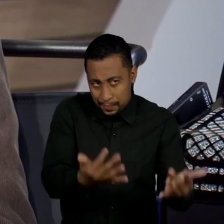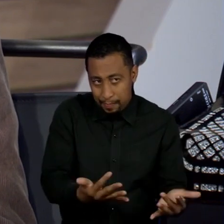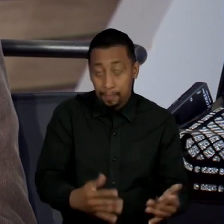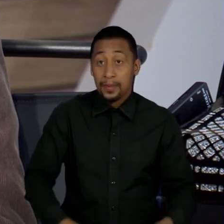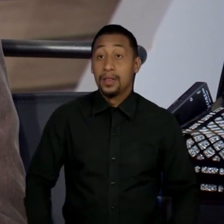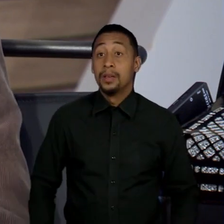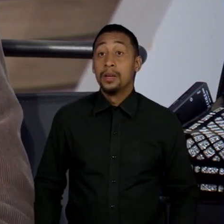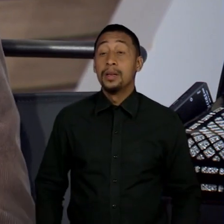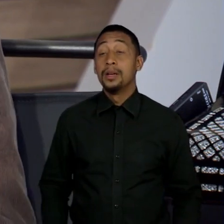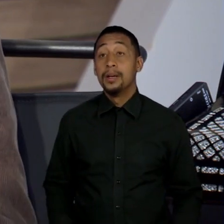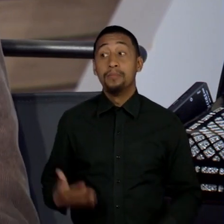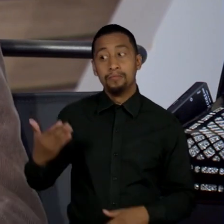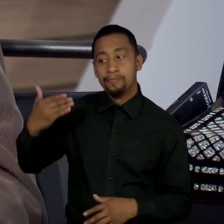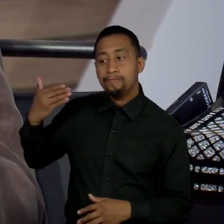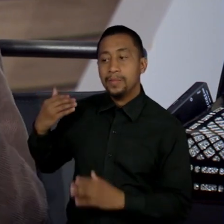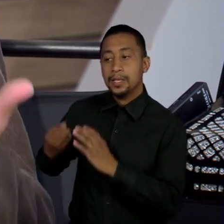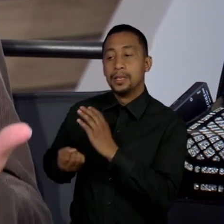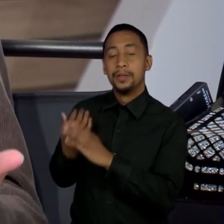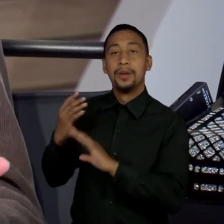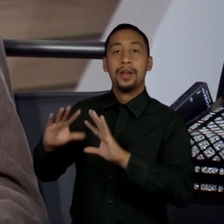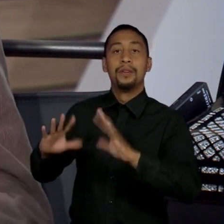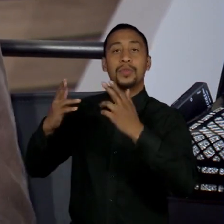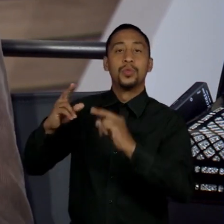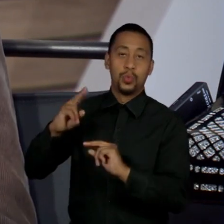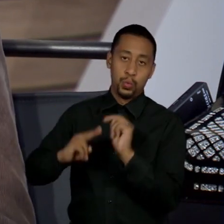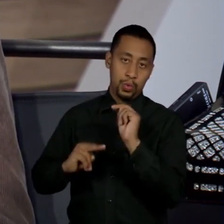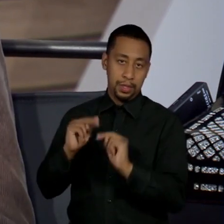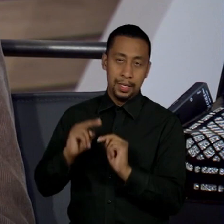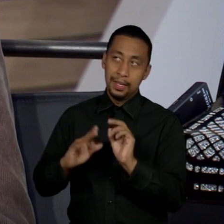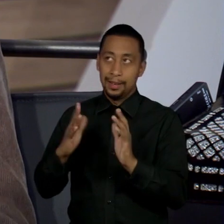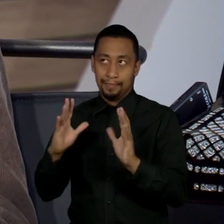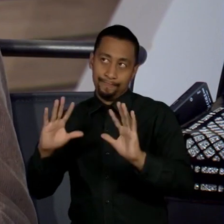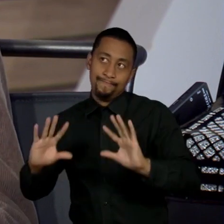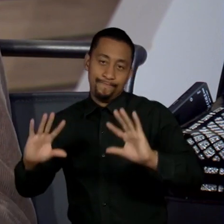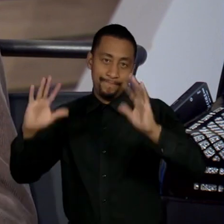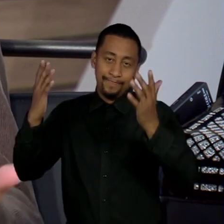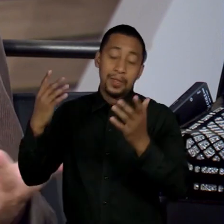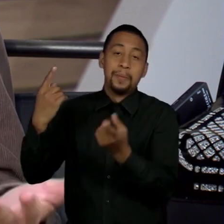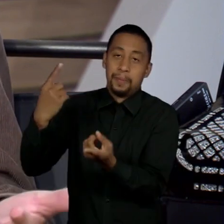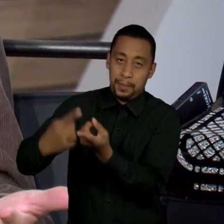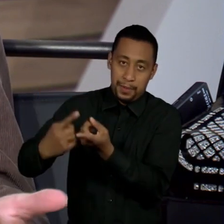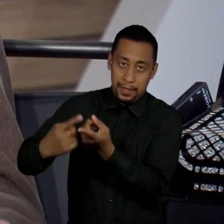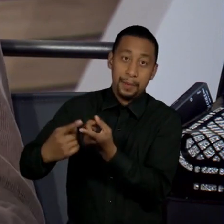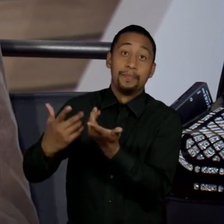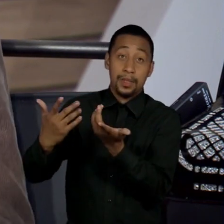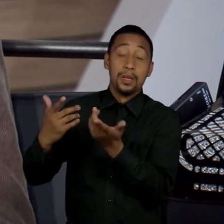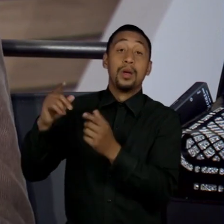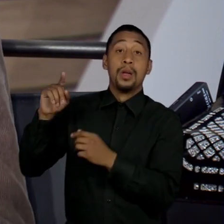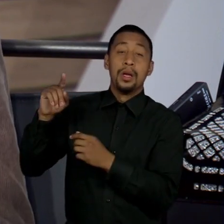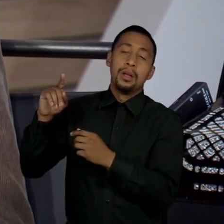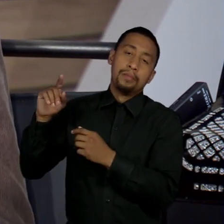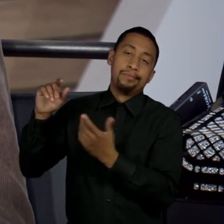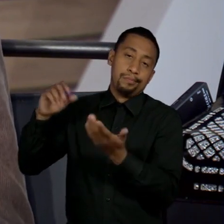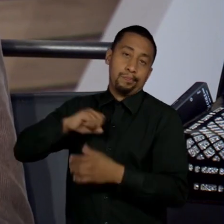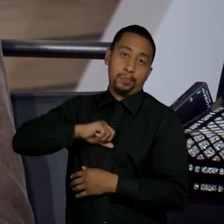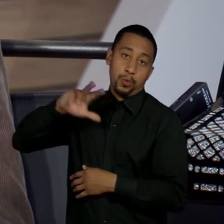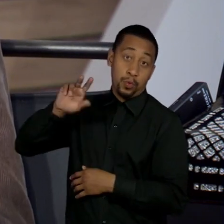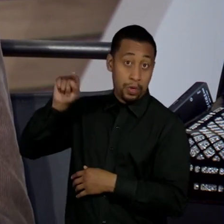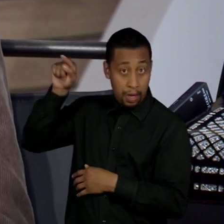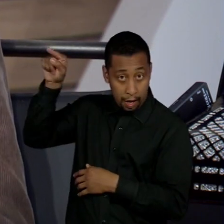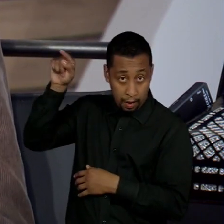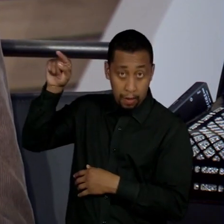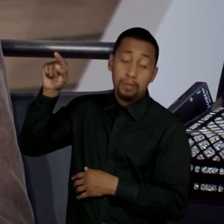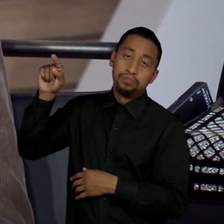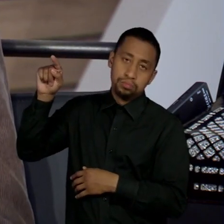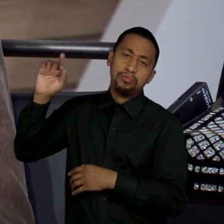festa junina, né, ou dos festejos juninos, né, vieram para o Brasil através dos colonizadores, né, os portugueses,